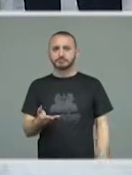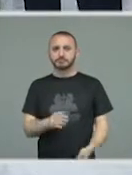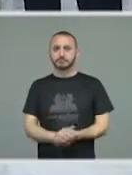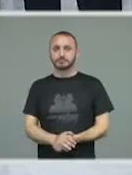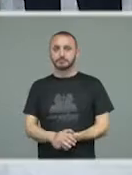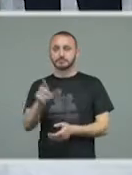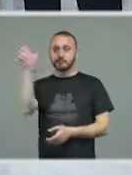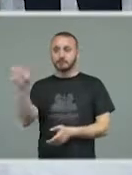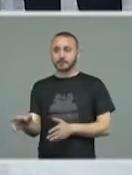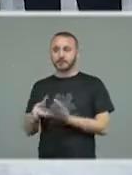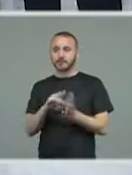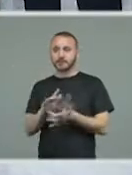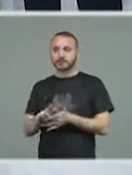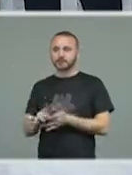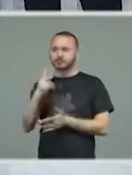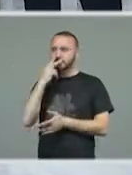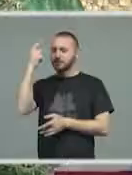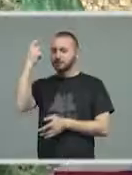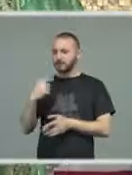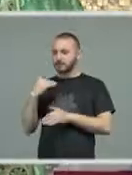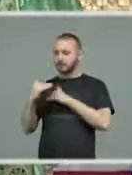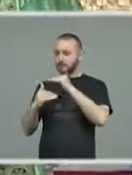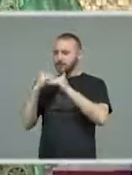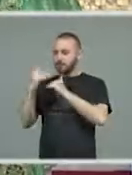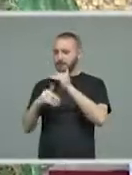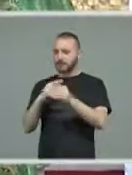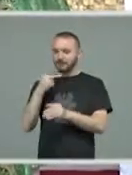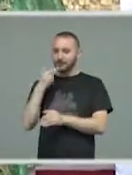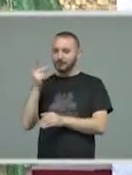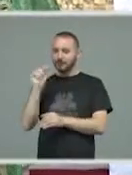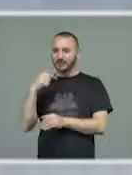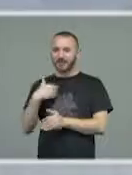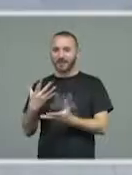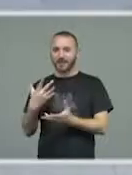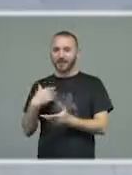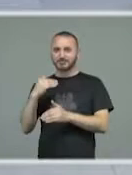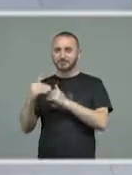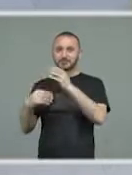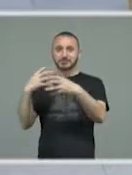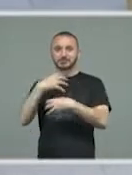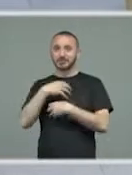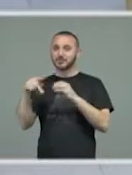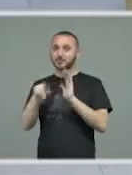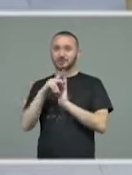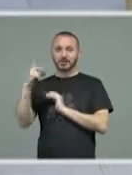Um Cristo que vai nos moldando e dizendo o que Ele quer, e não o que eu quero ou você quer.